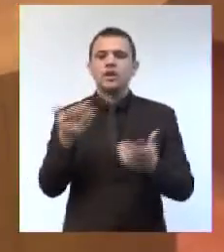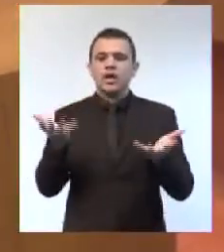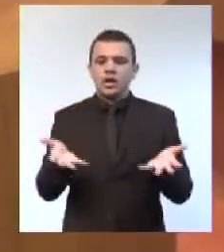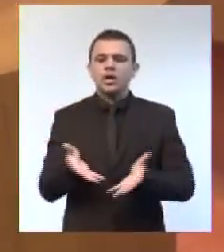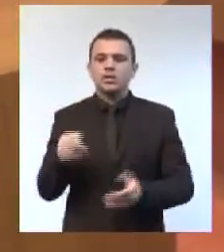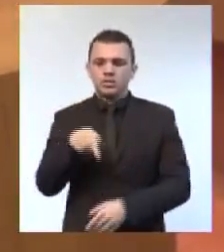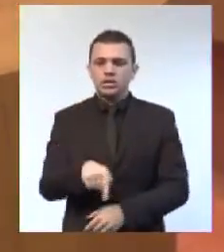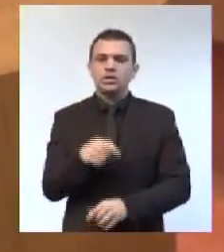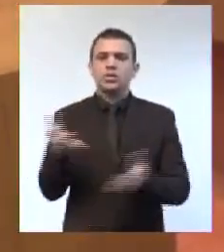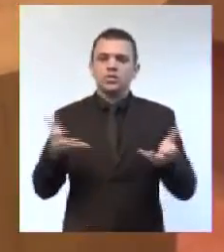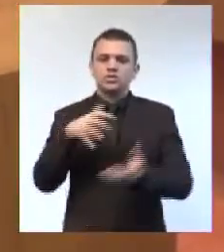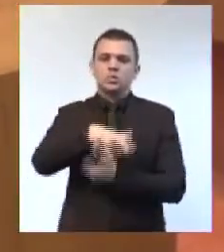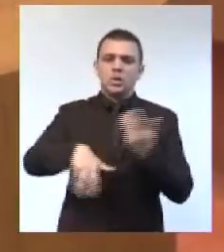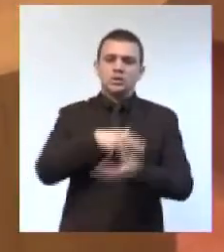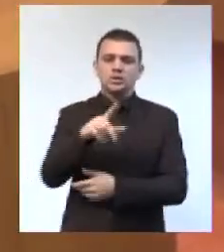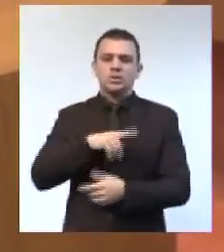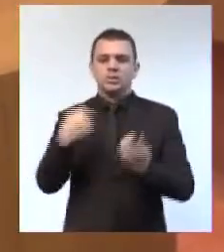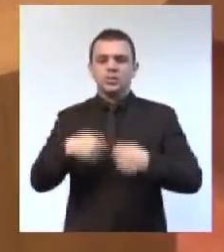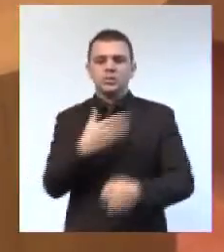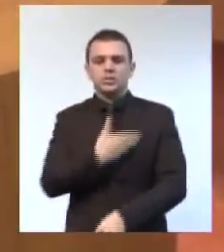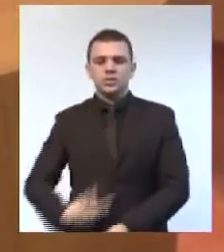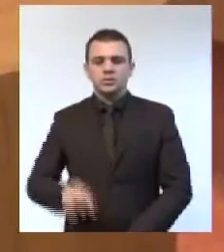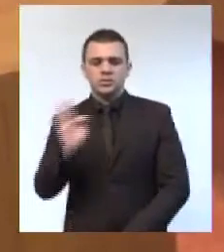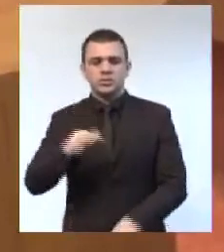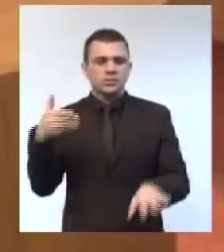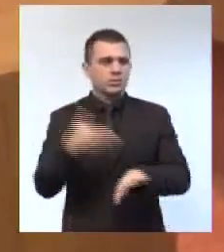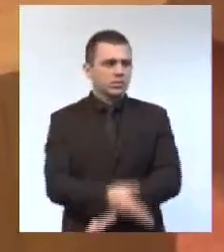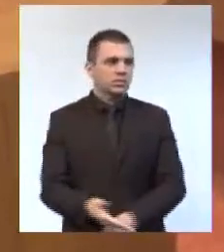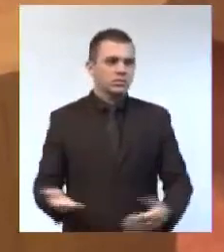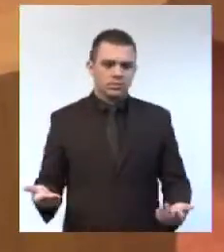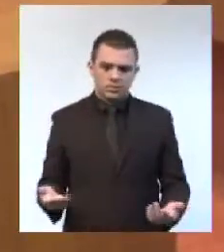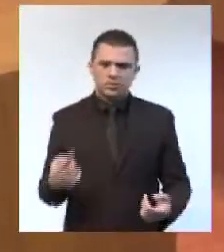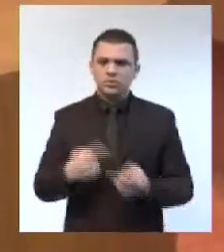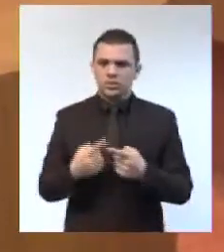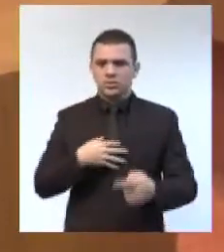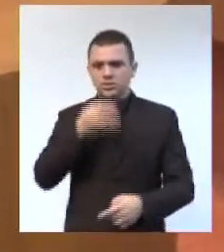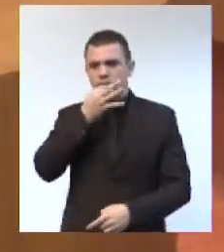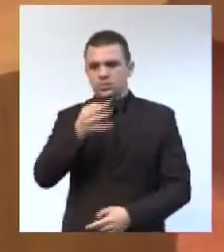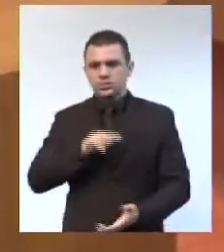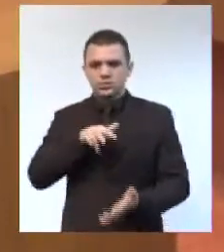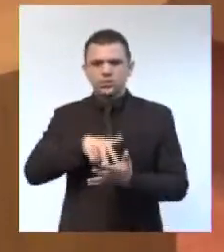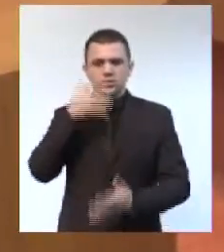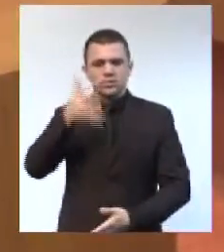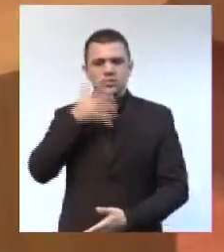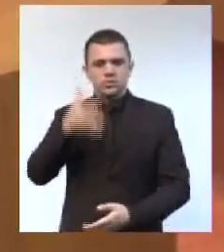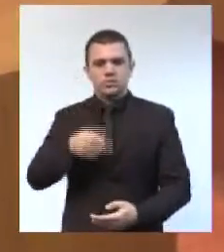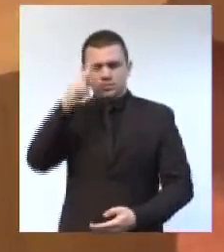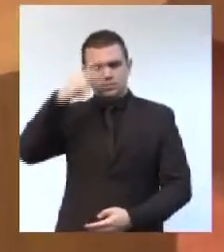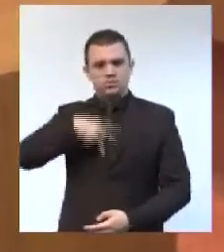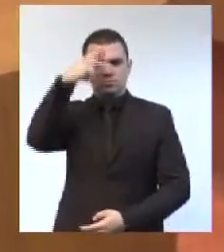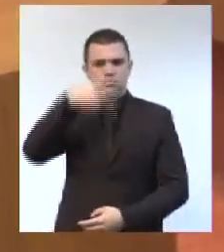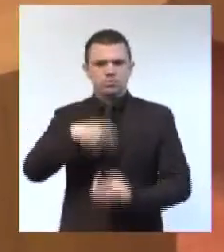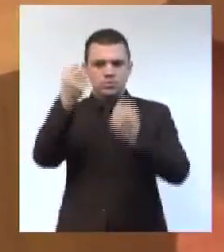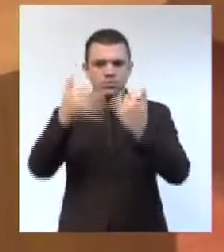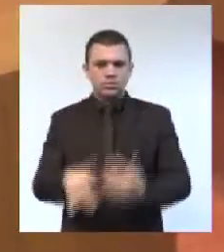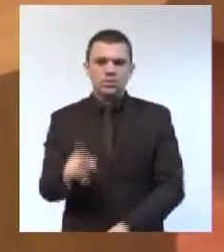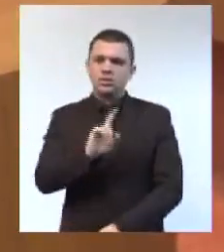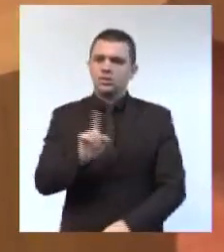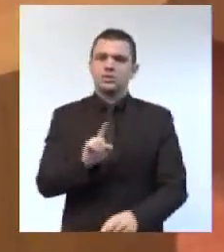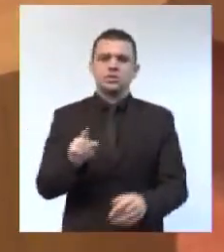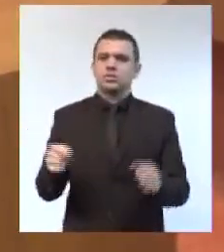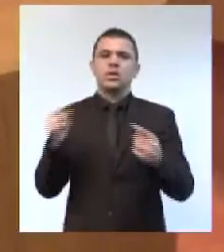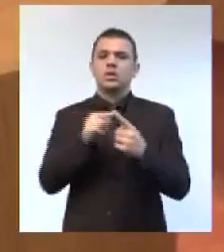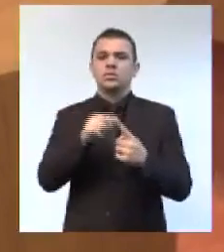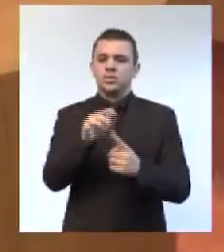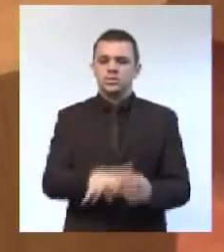caos e que precisava de intervenção federal. Porque eu entendo que essa tribuna não é para ser utilizada para interesses pessoais, mas para interesse do povo